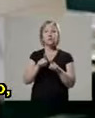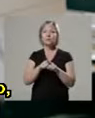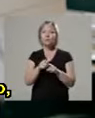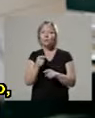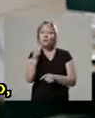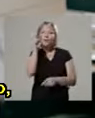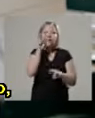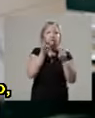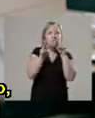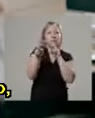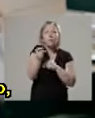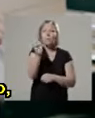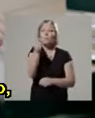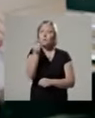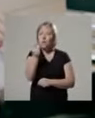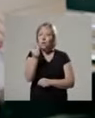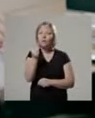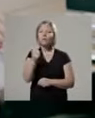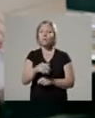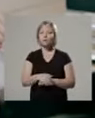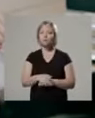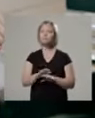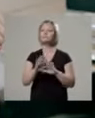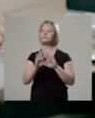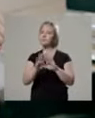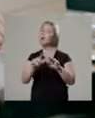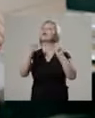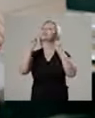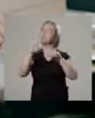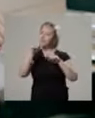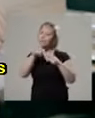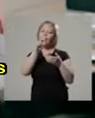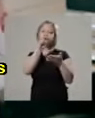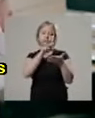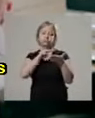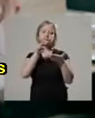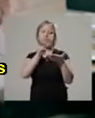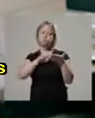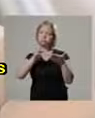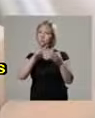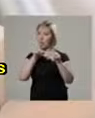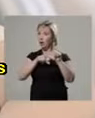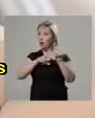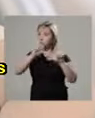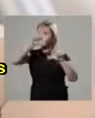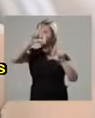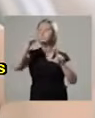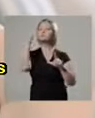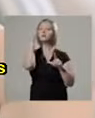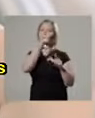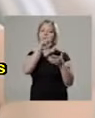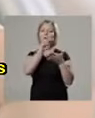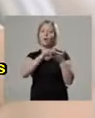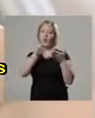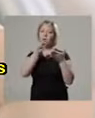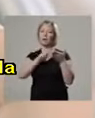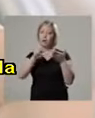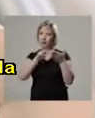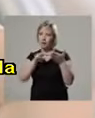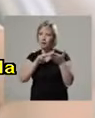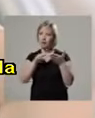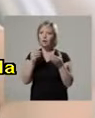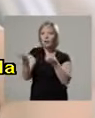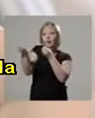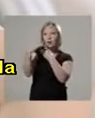algum resíduo visual, muito pouco, mas dá para eu ler em letras